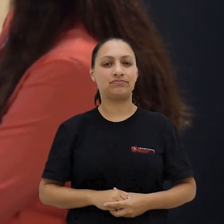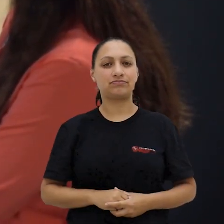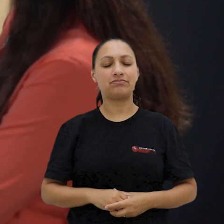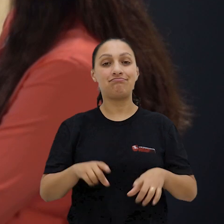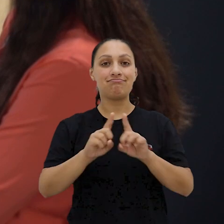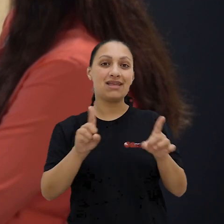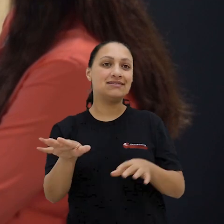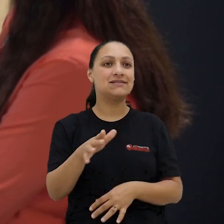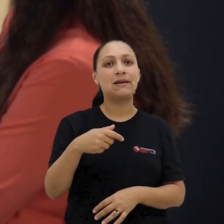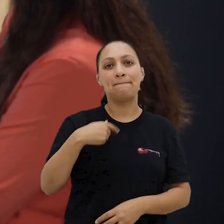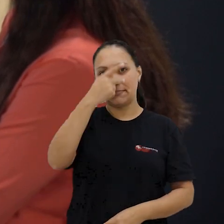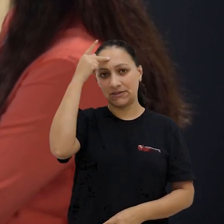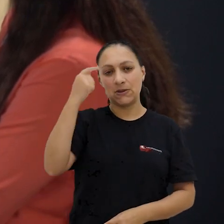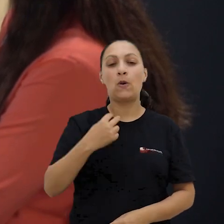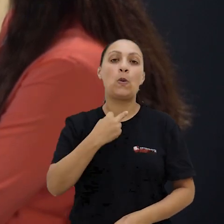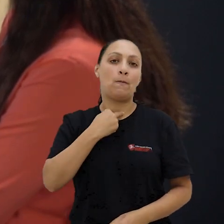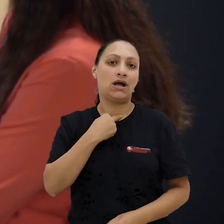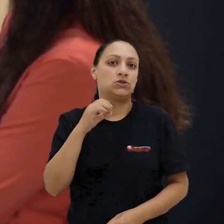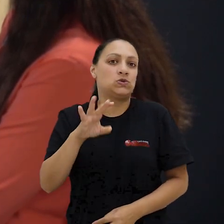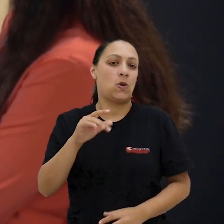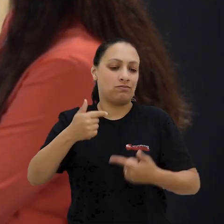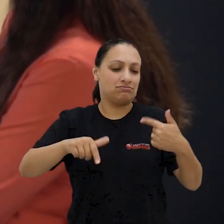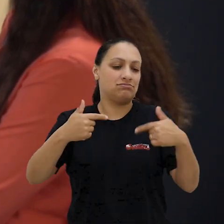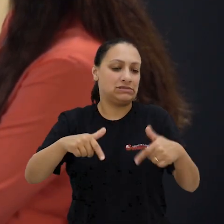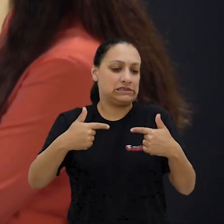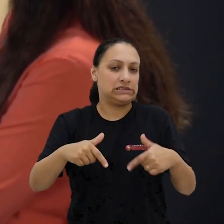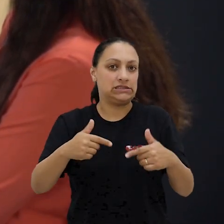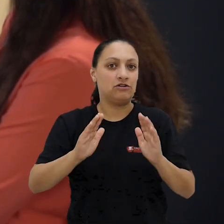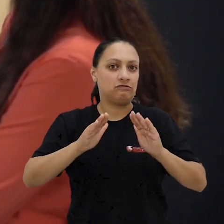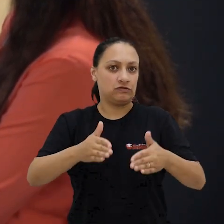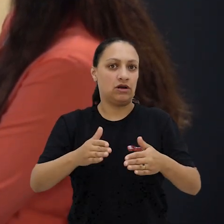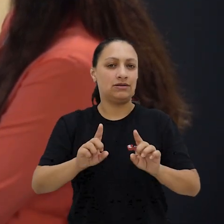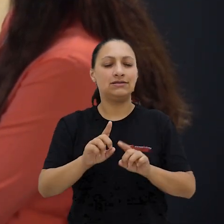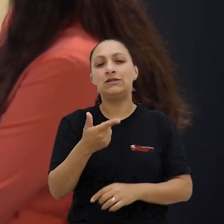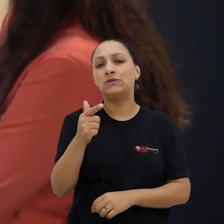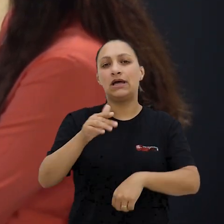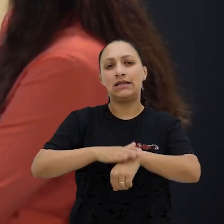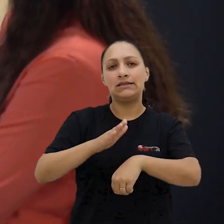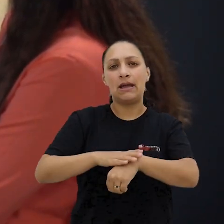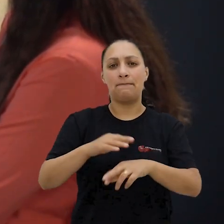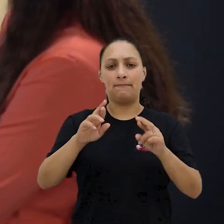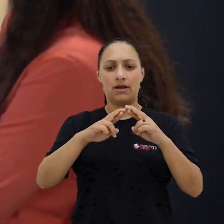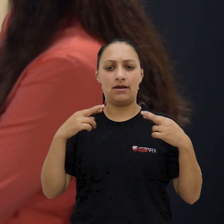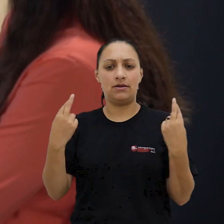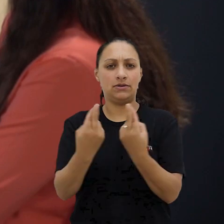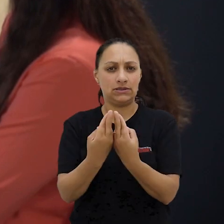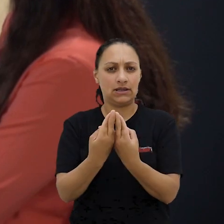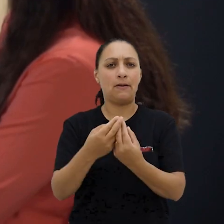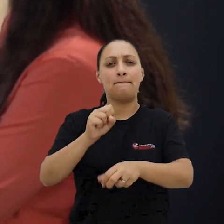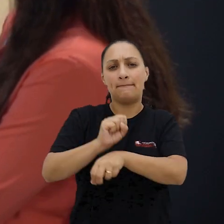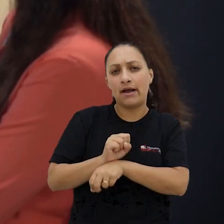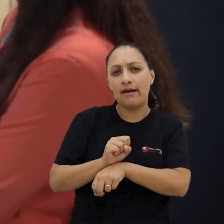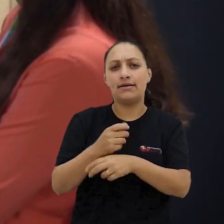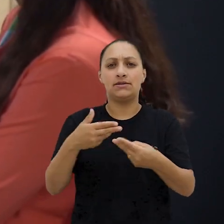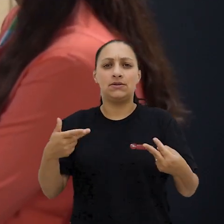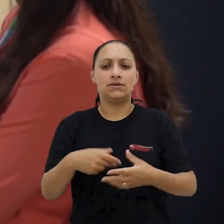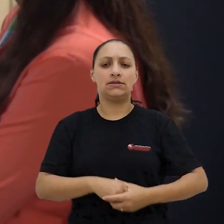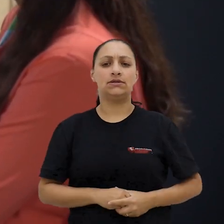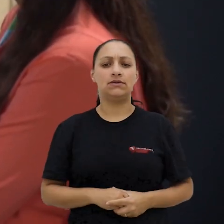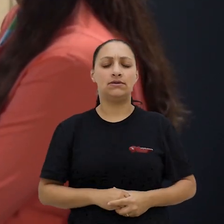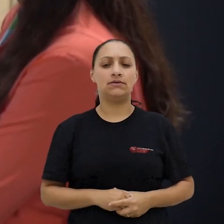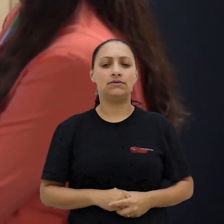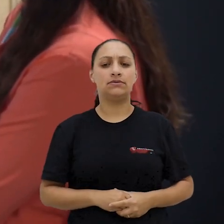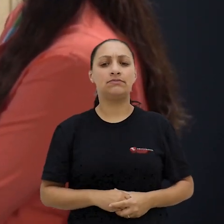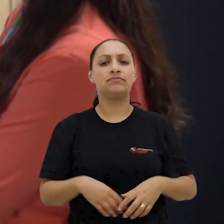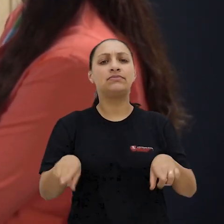quem tá ocupado só trabalhando, a pessoa vai só trabalhar. Ela não vai ter tempo de uma reunião, de um talk. Sim. Porque ela tá muito